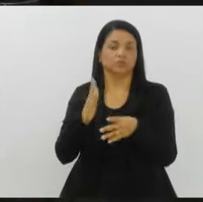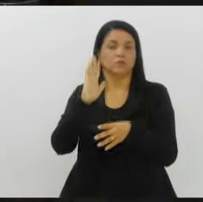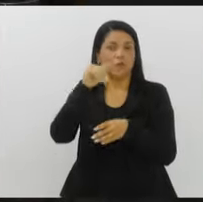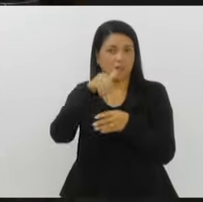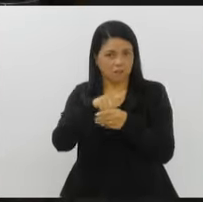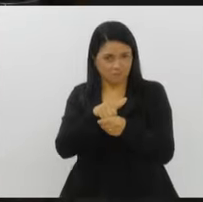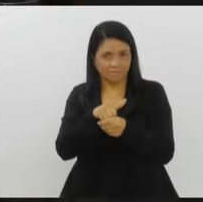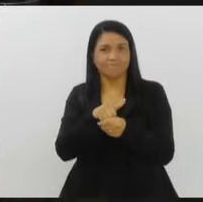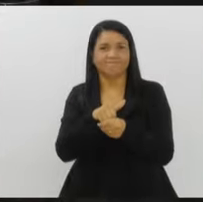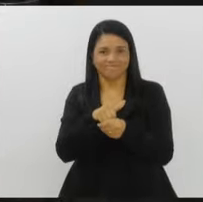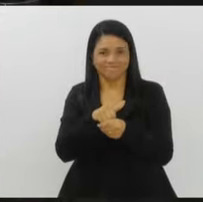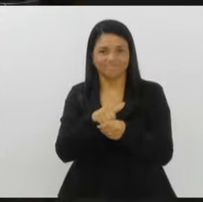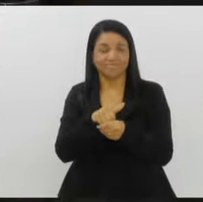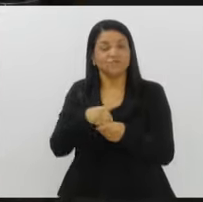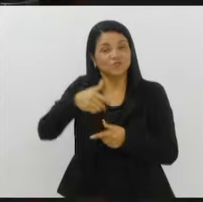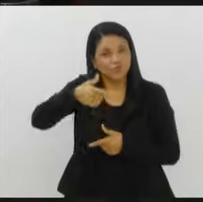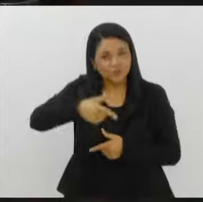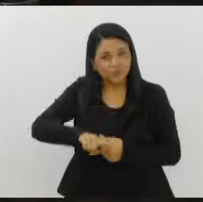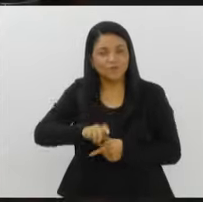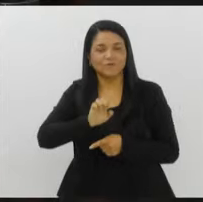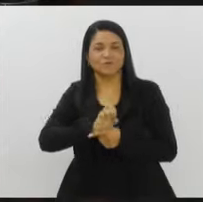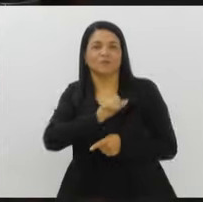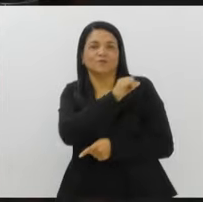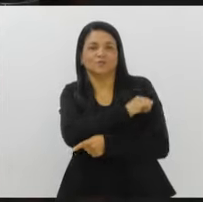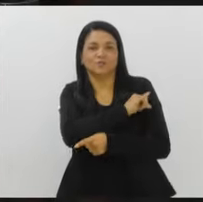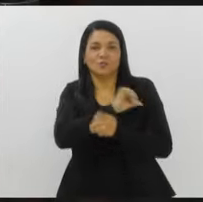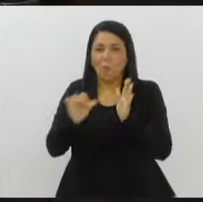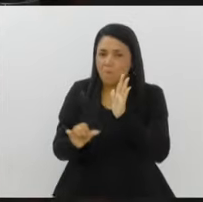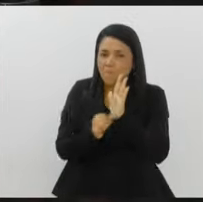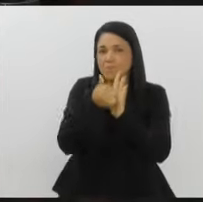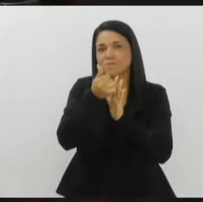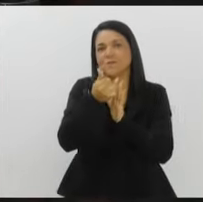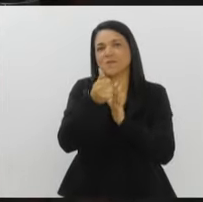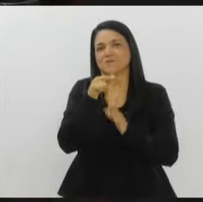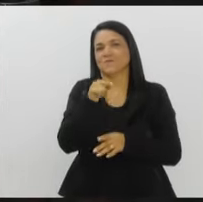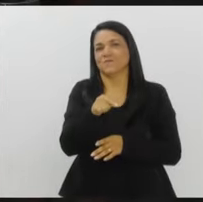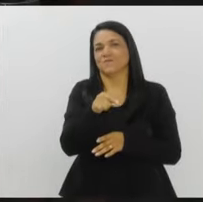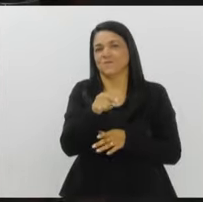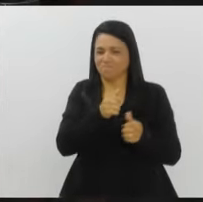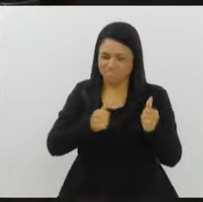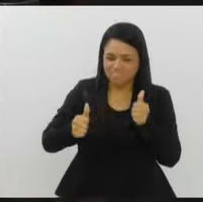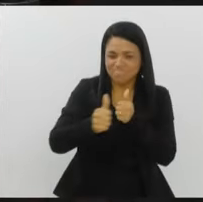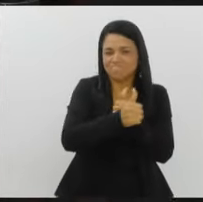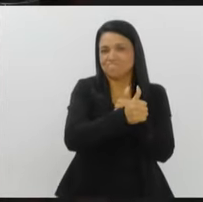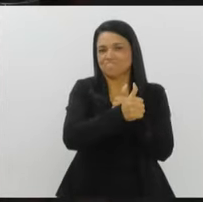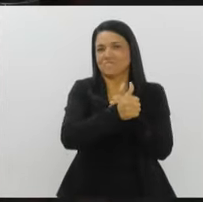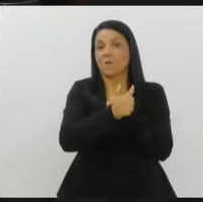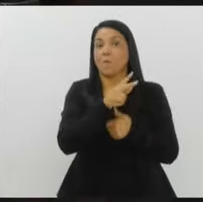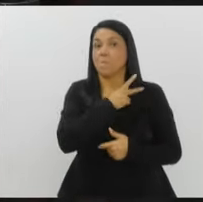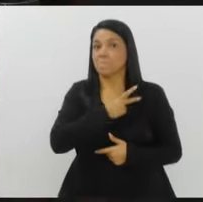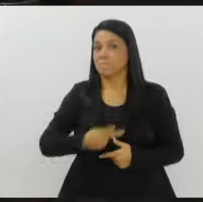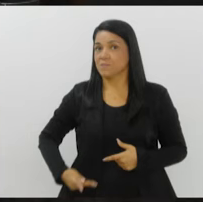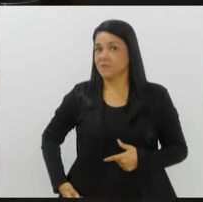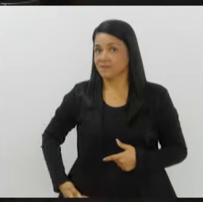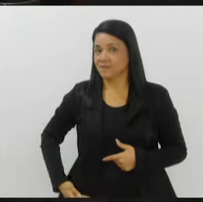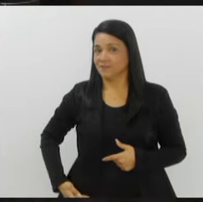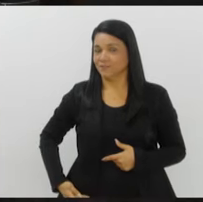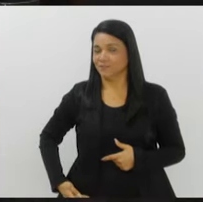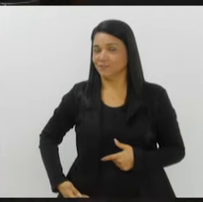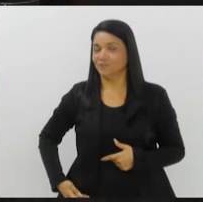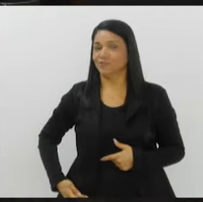a gente, de novo, Rio de Janeiro, como protagonista, tendo sentado como presidente